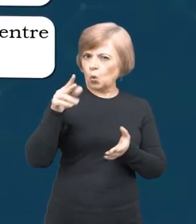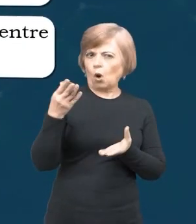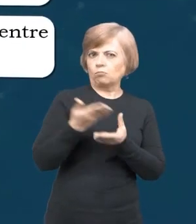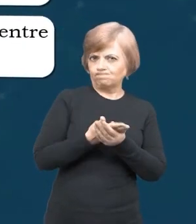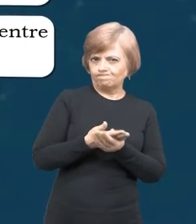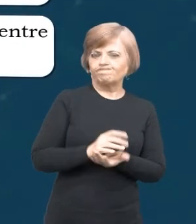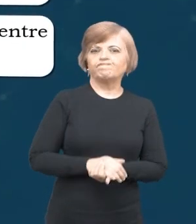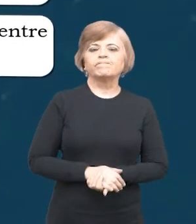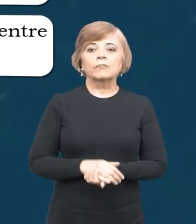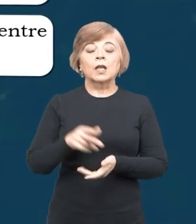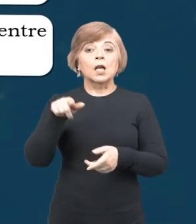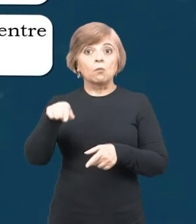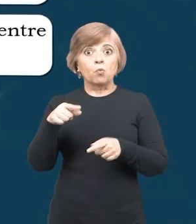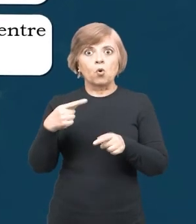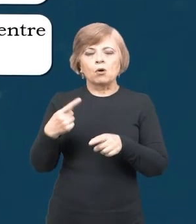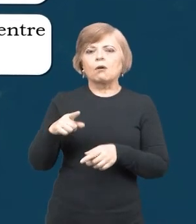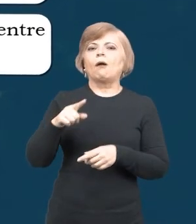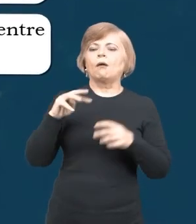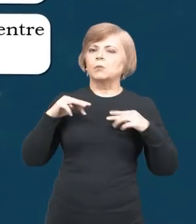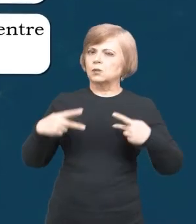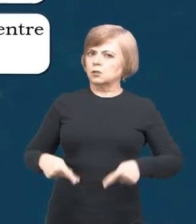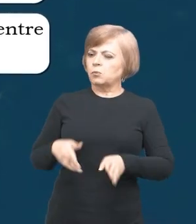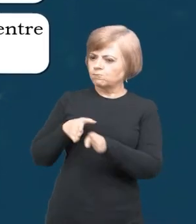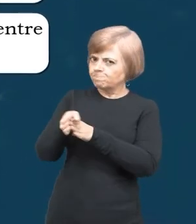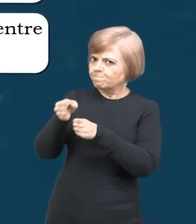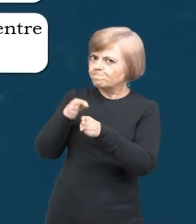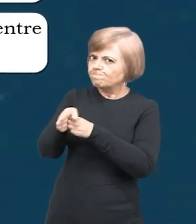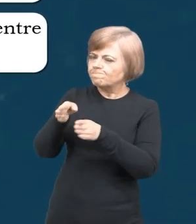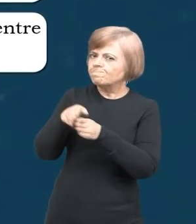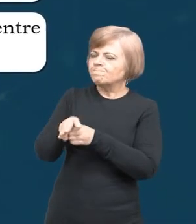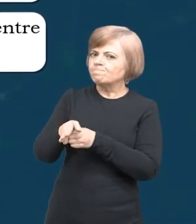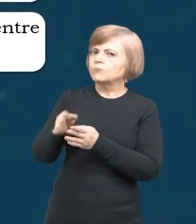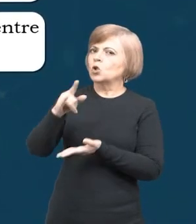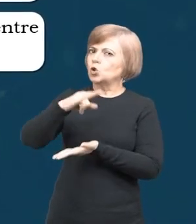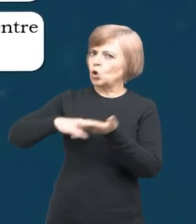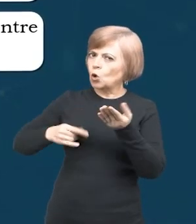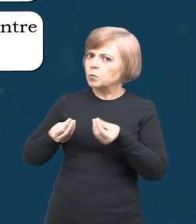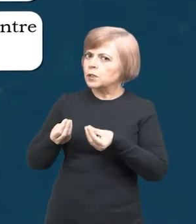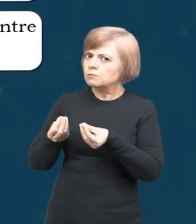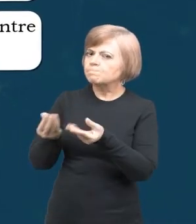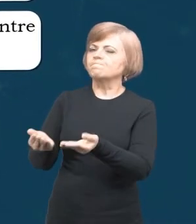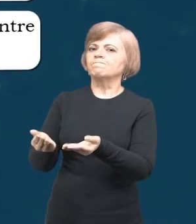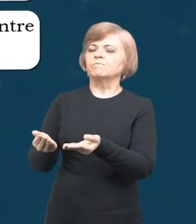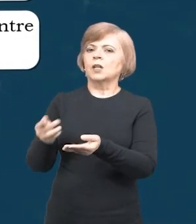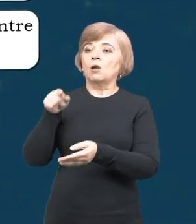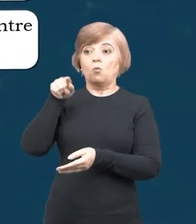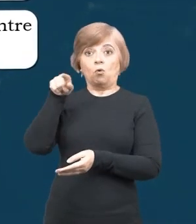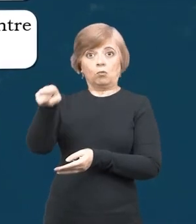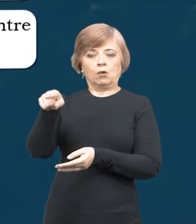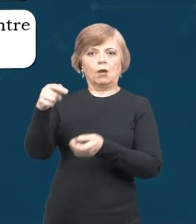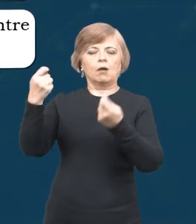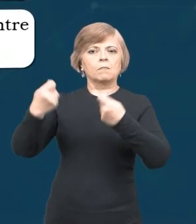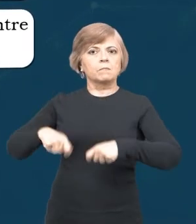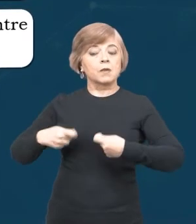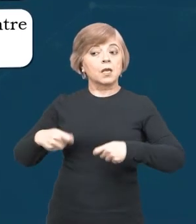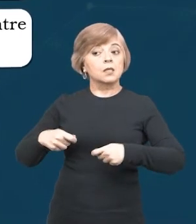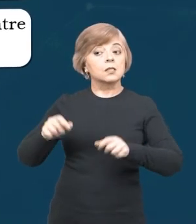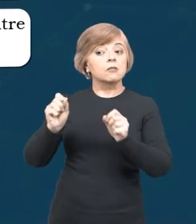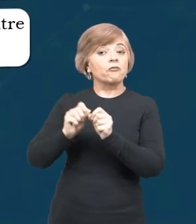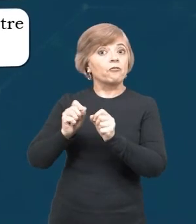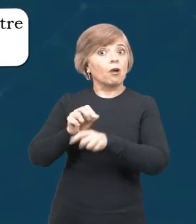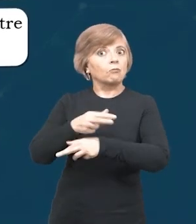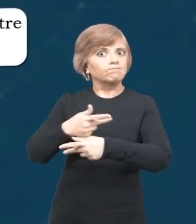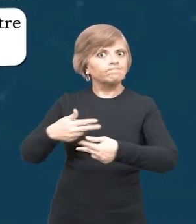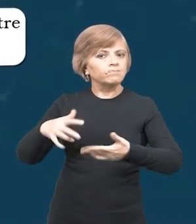Posteriormente, expediu uma recomendação para o oficial do cartório para que ele adotasse as